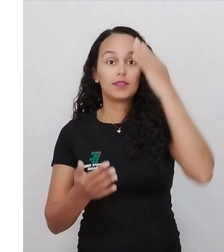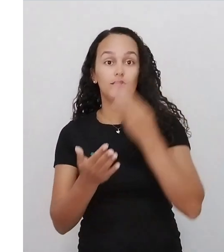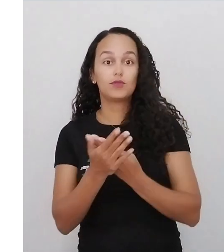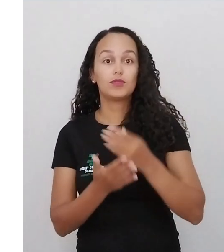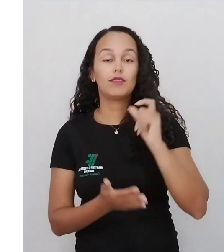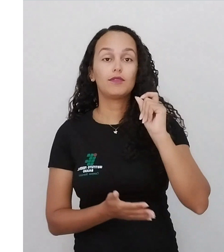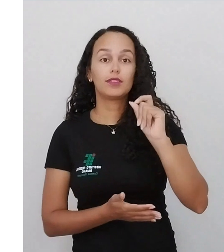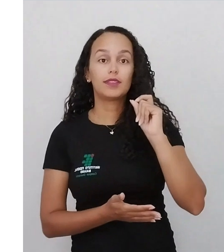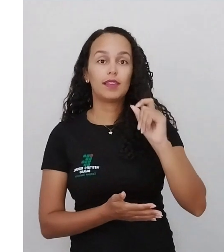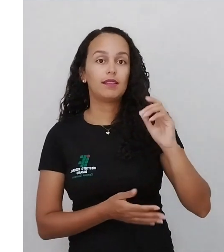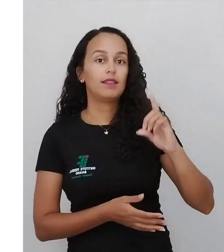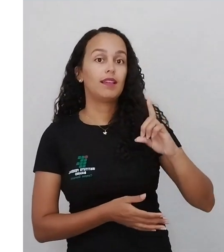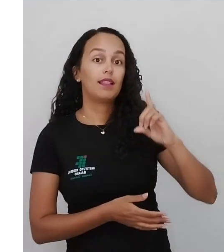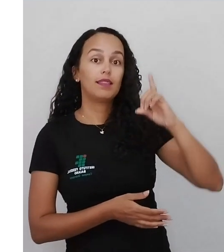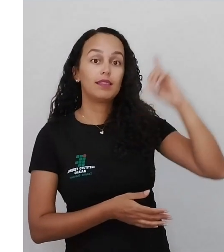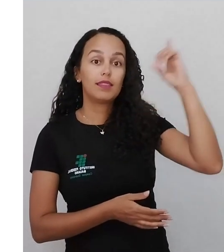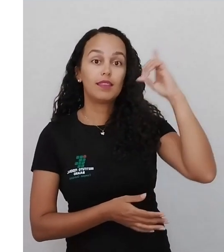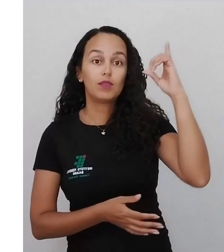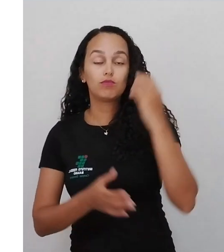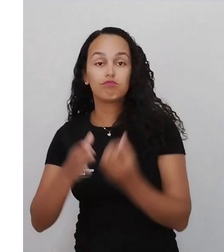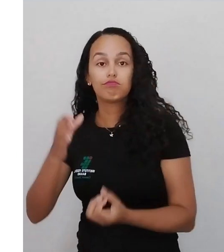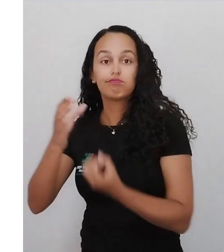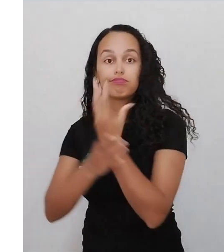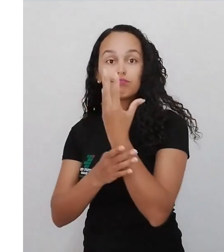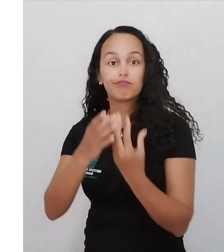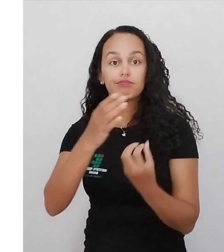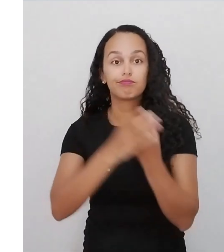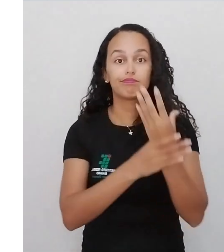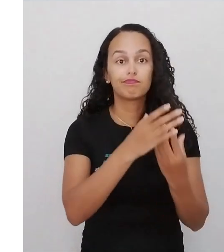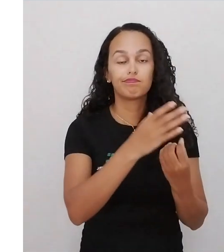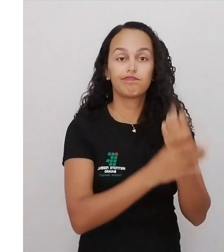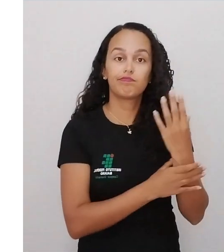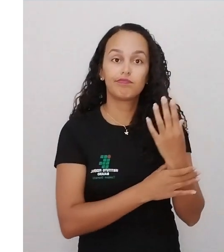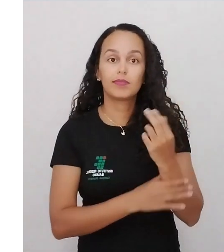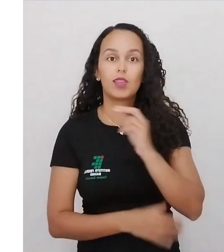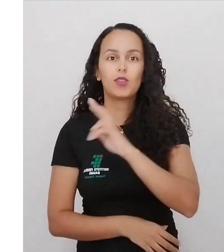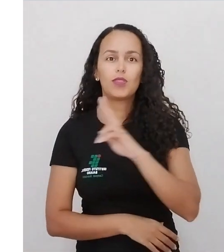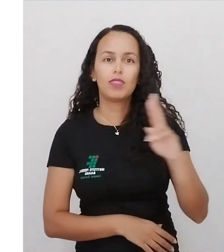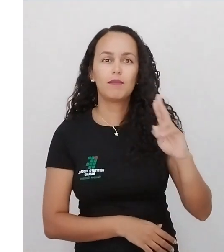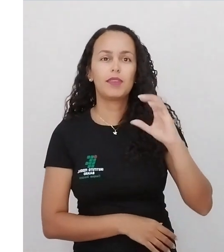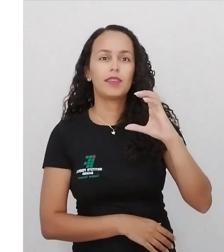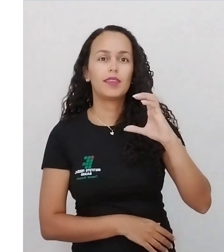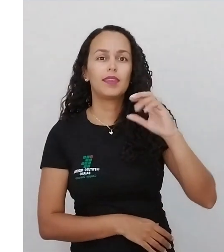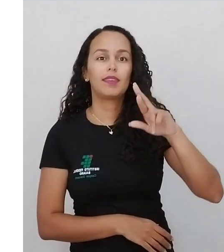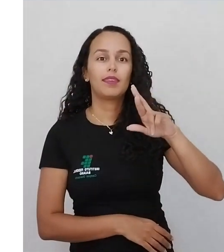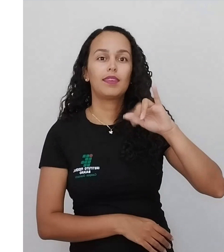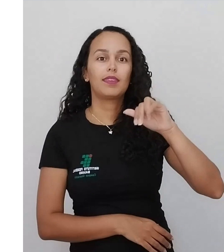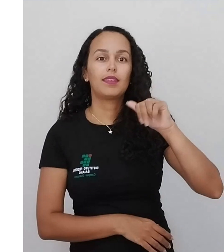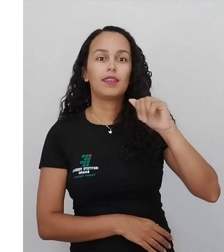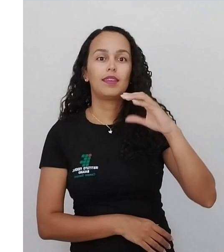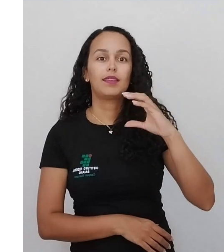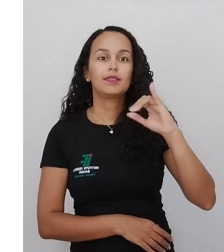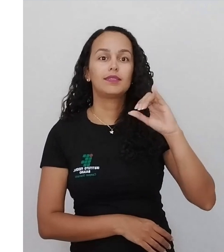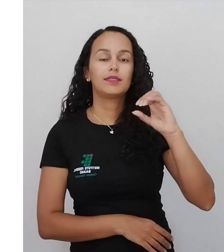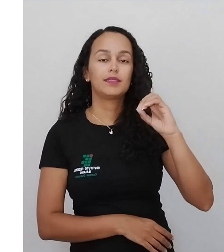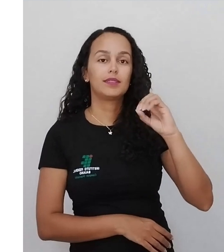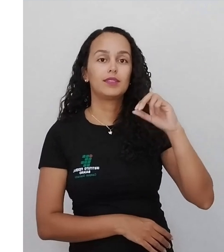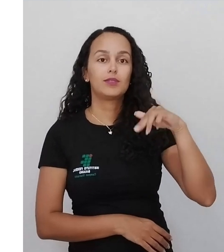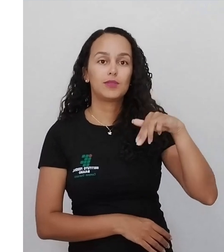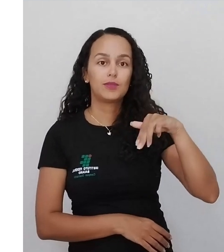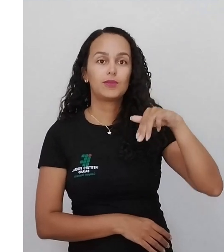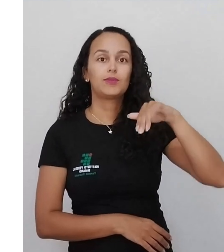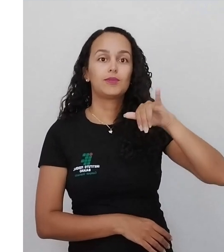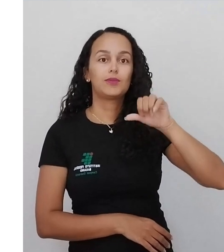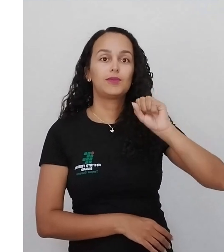criacionismo ele tinha uma certa dominância, né? Ele dominava muito do pensamento. E o que é esse criacionismo? É